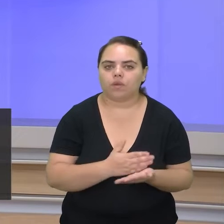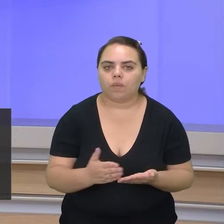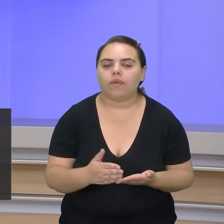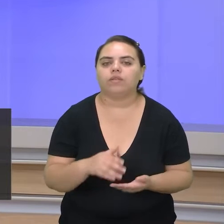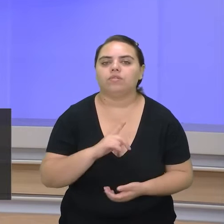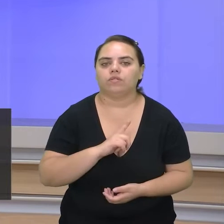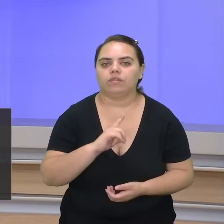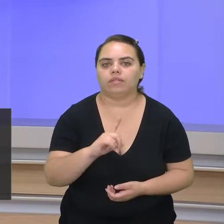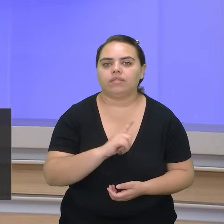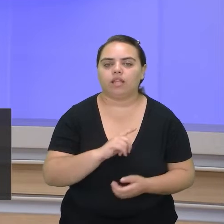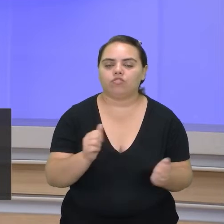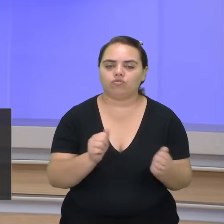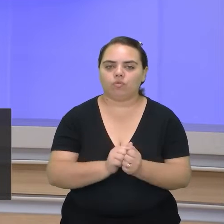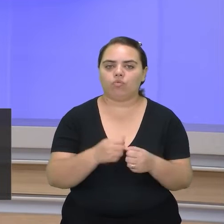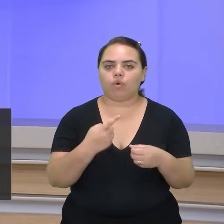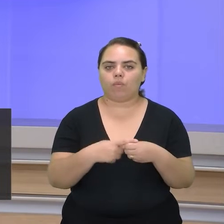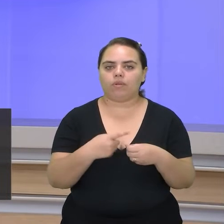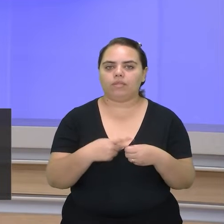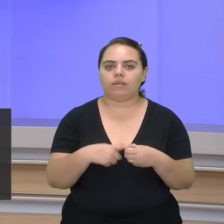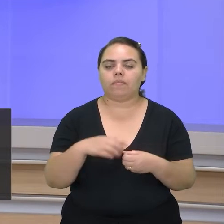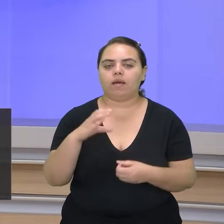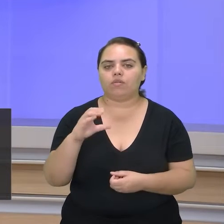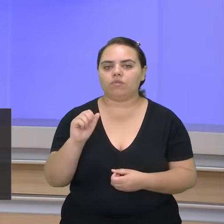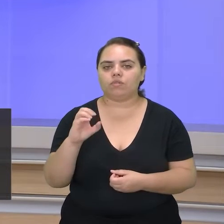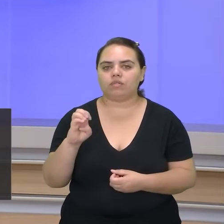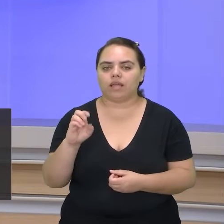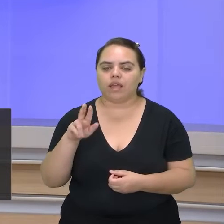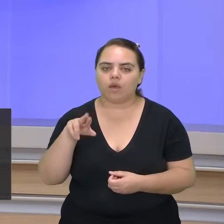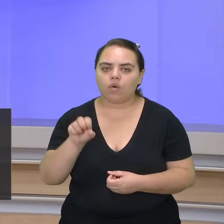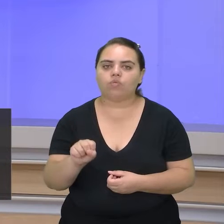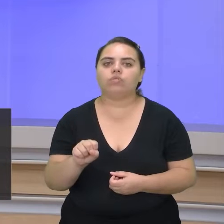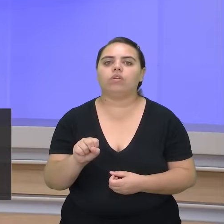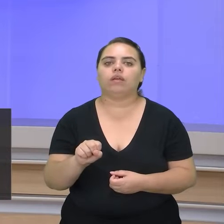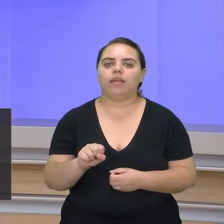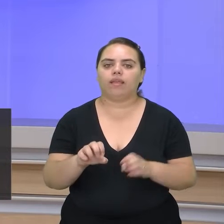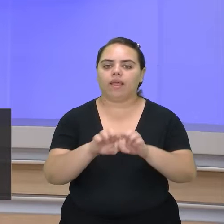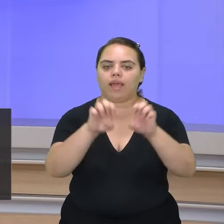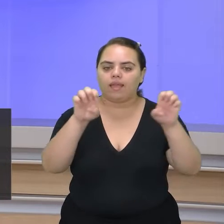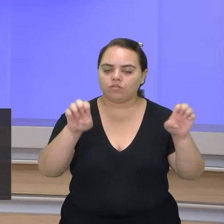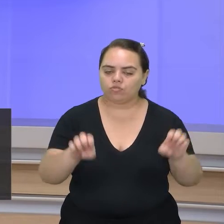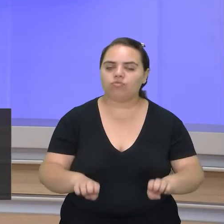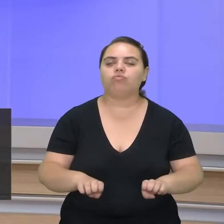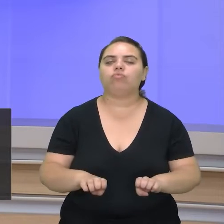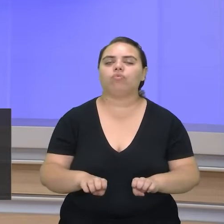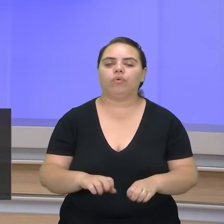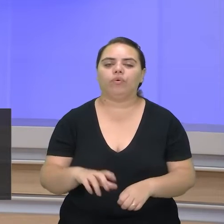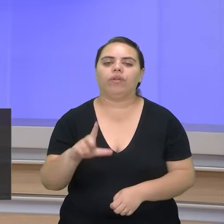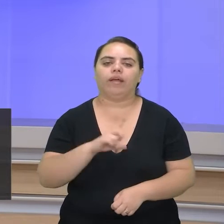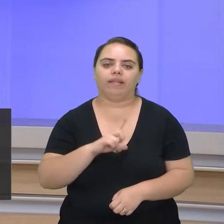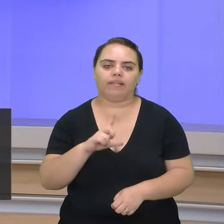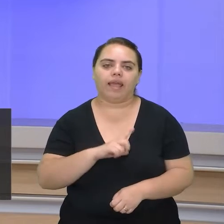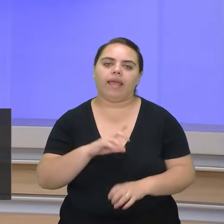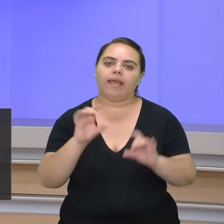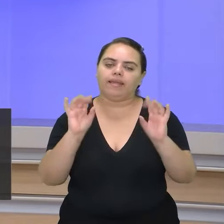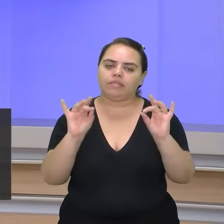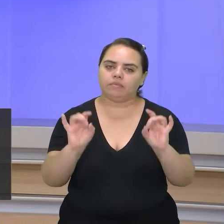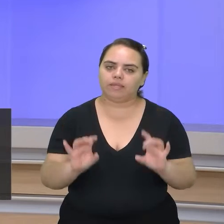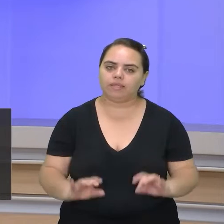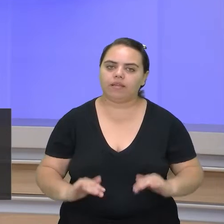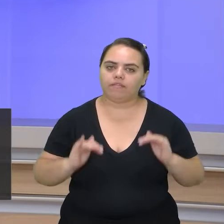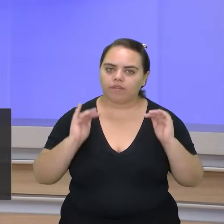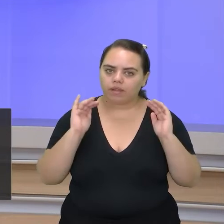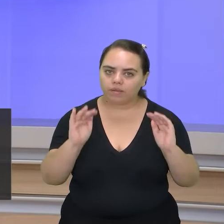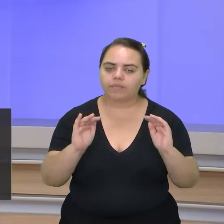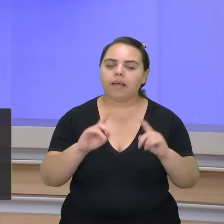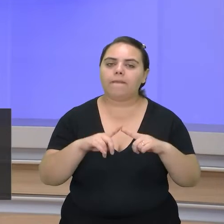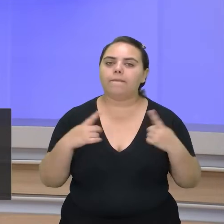com a rede municipal, os CELS, né? Que tem estrutura física, né, específica,